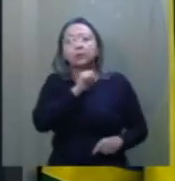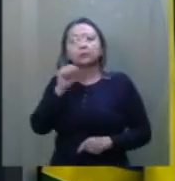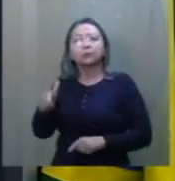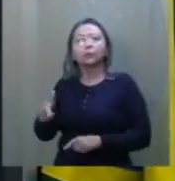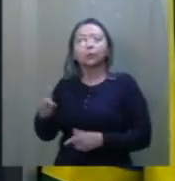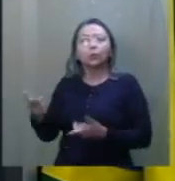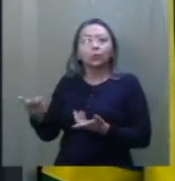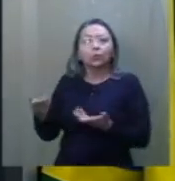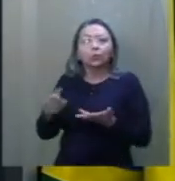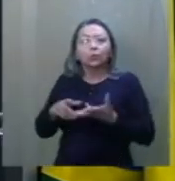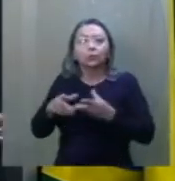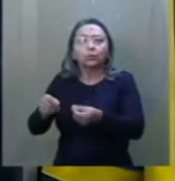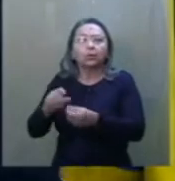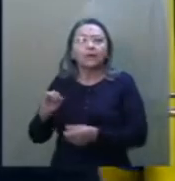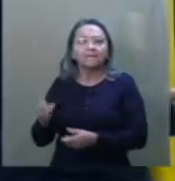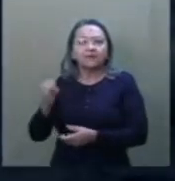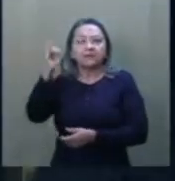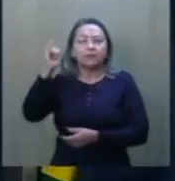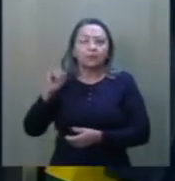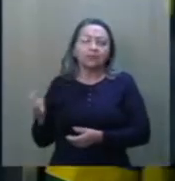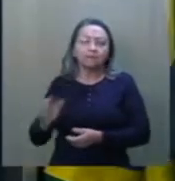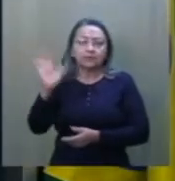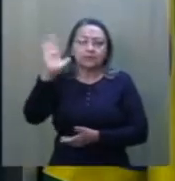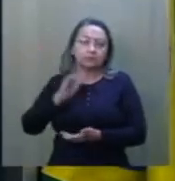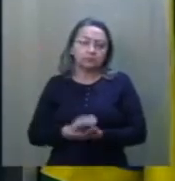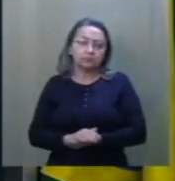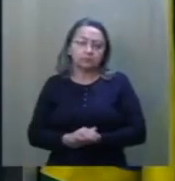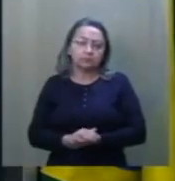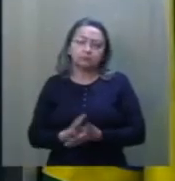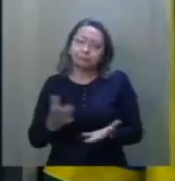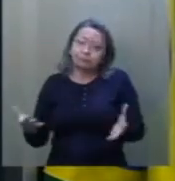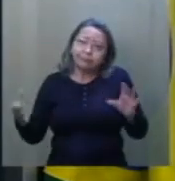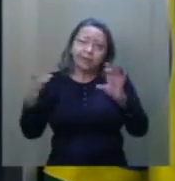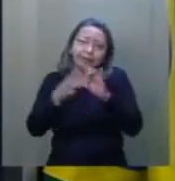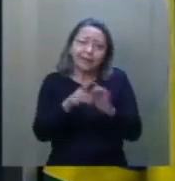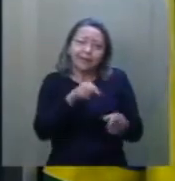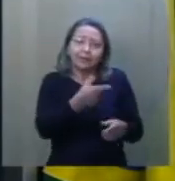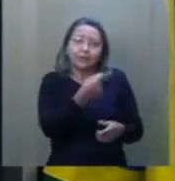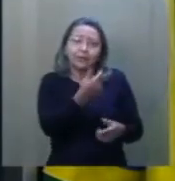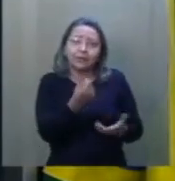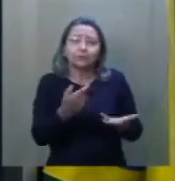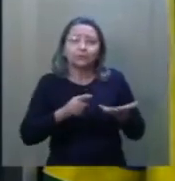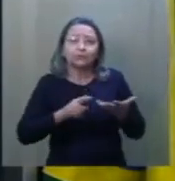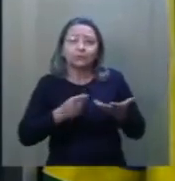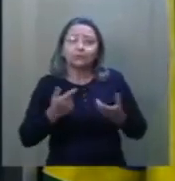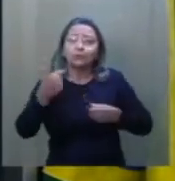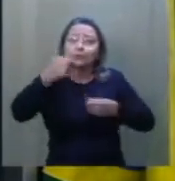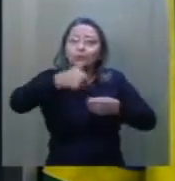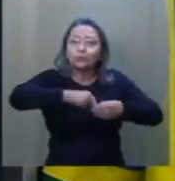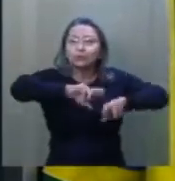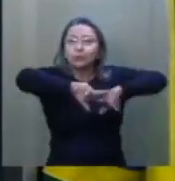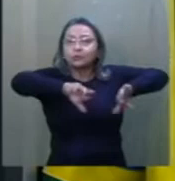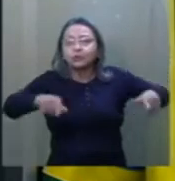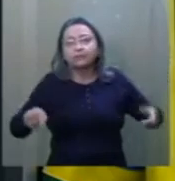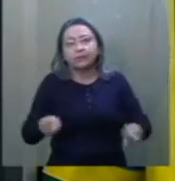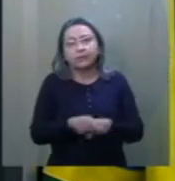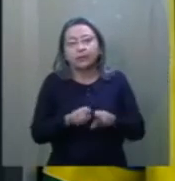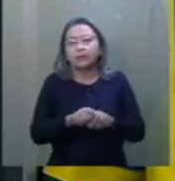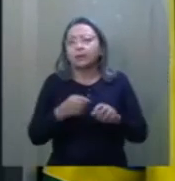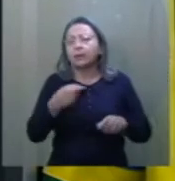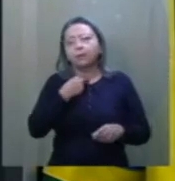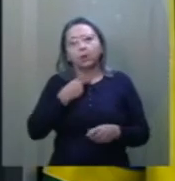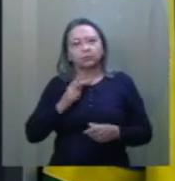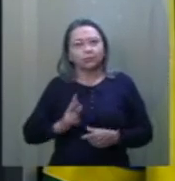vida que está, obviamente, que atrelado ao preço dos bens e serviços. Isso não pode